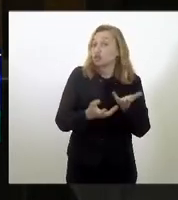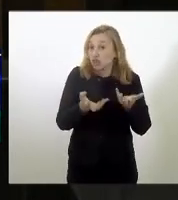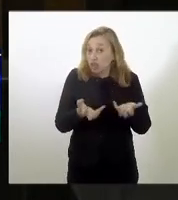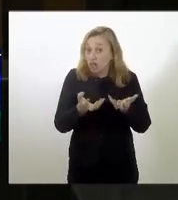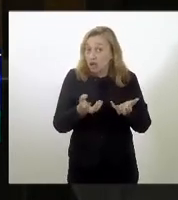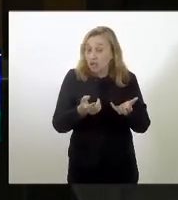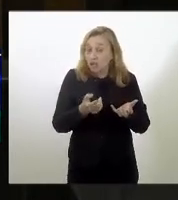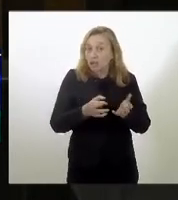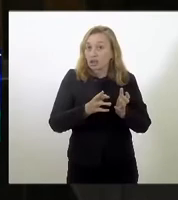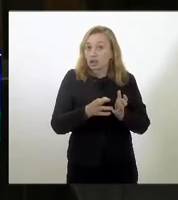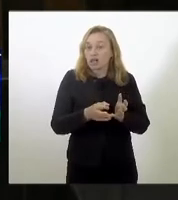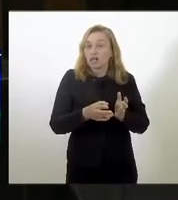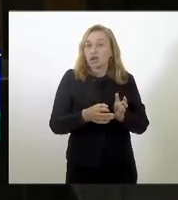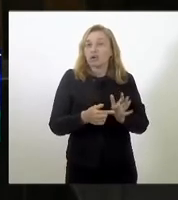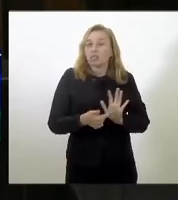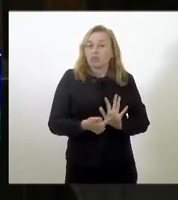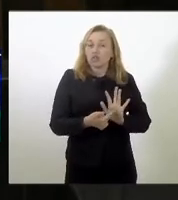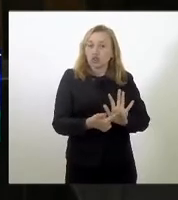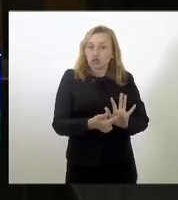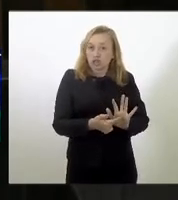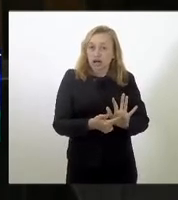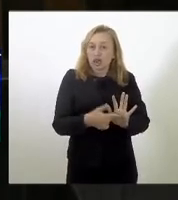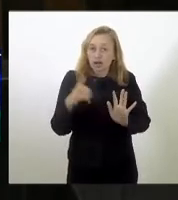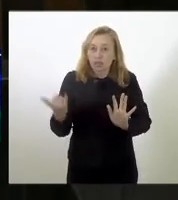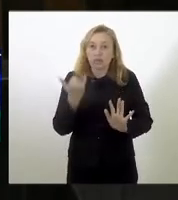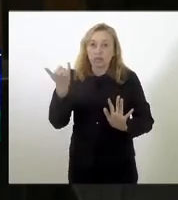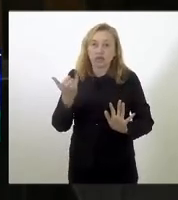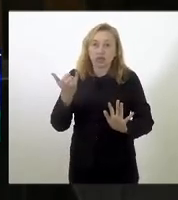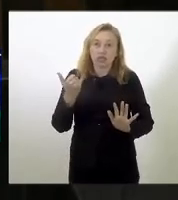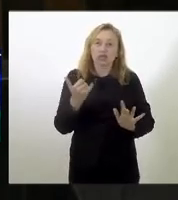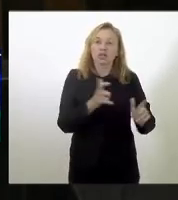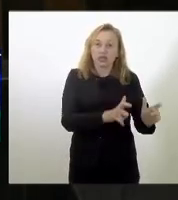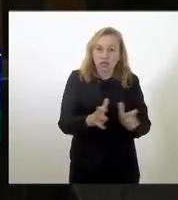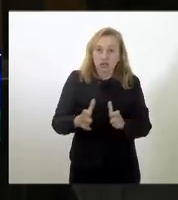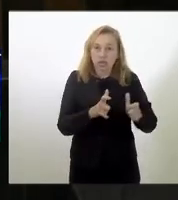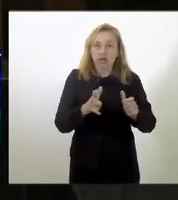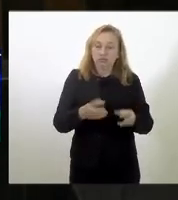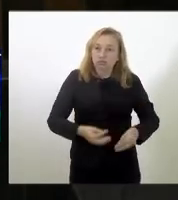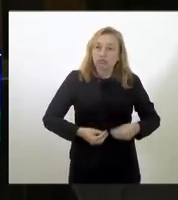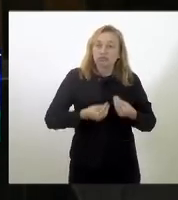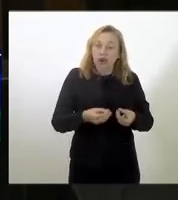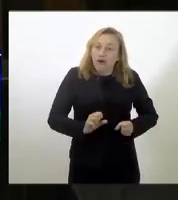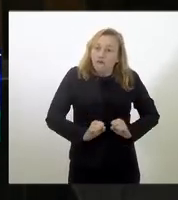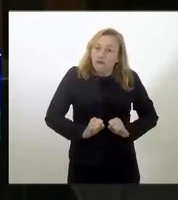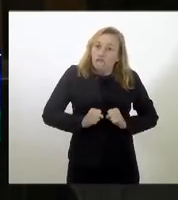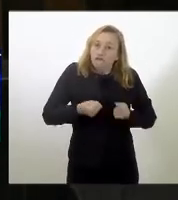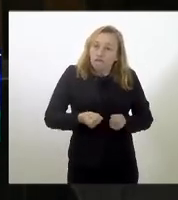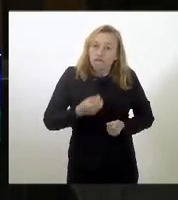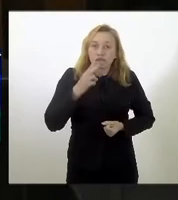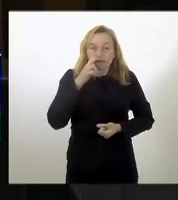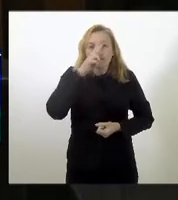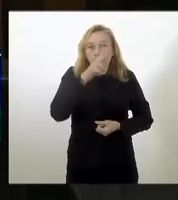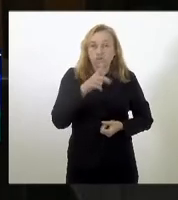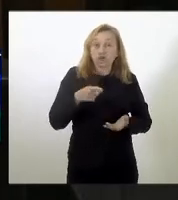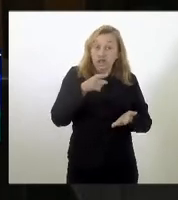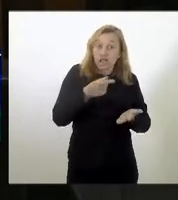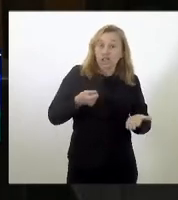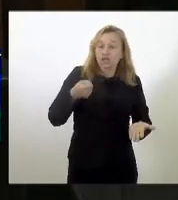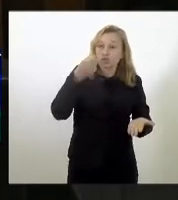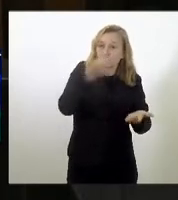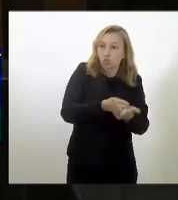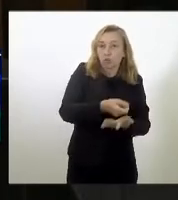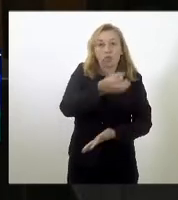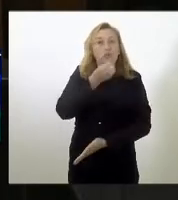esse reconhecimento, dar visibilidade para esses órgãos, para que a gente possa fortalecê-los e fazer com que eles cumpram muito